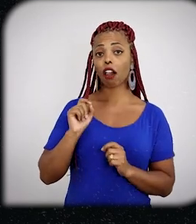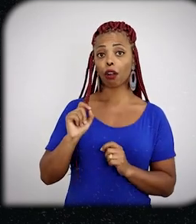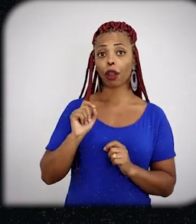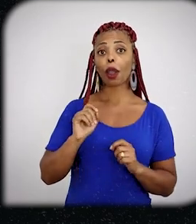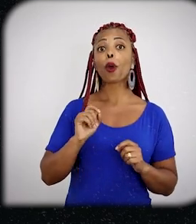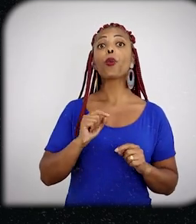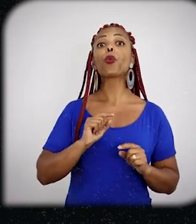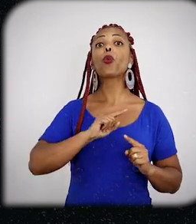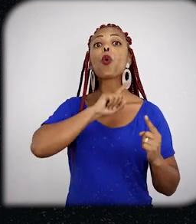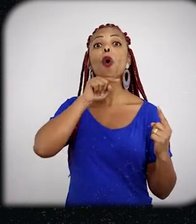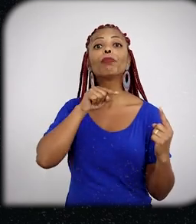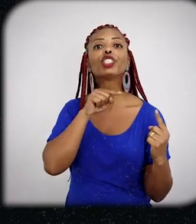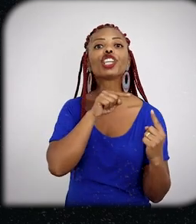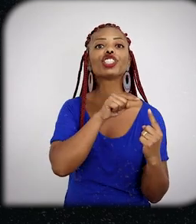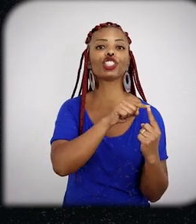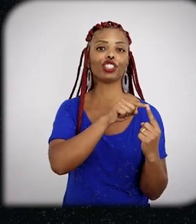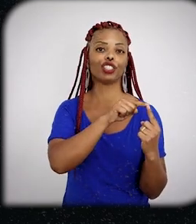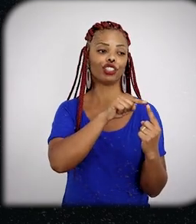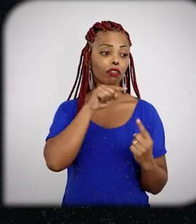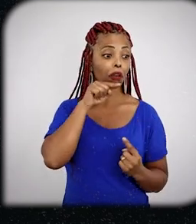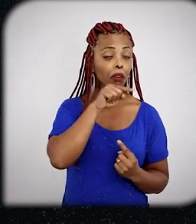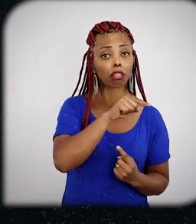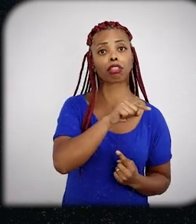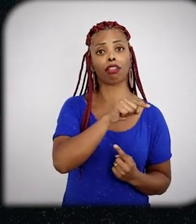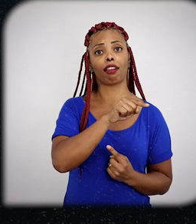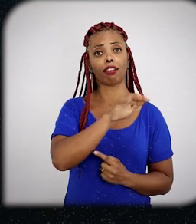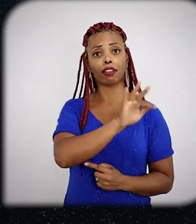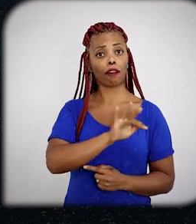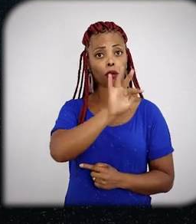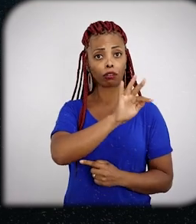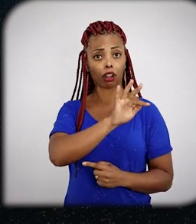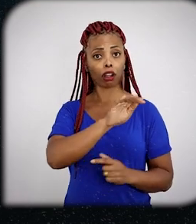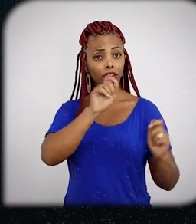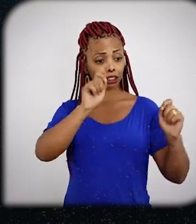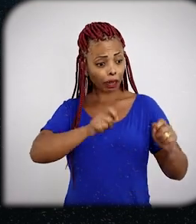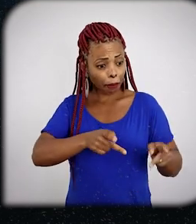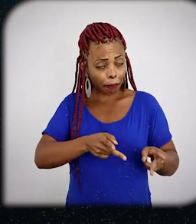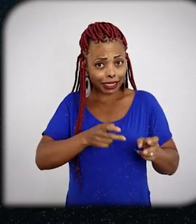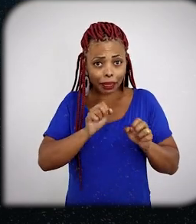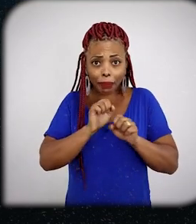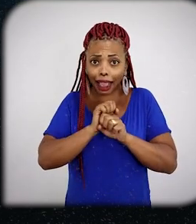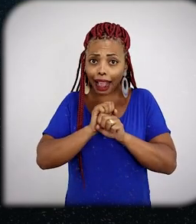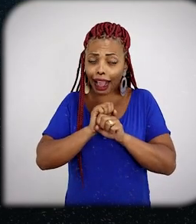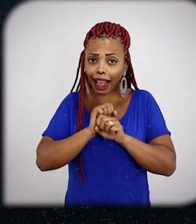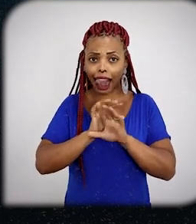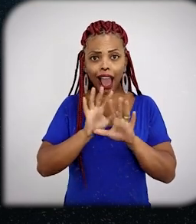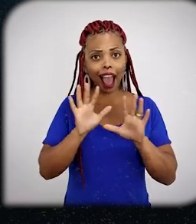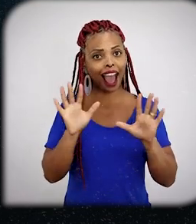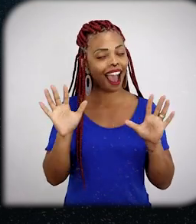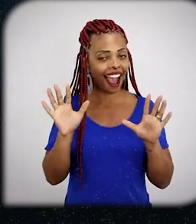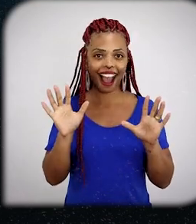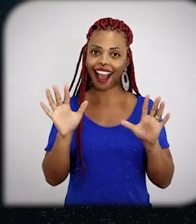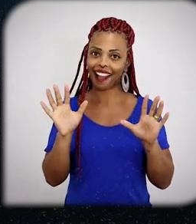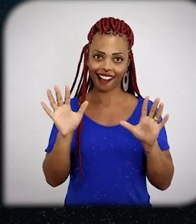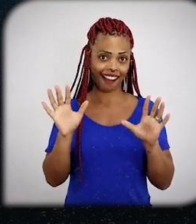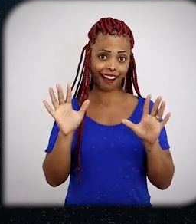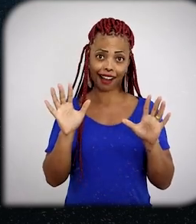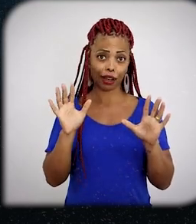falam qual é o sentido daquela universidade. E fica muito claro